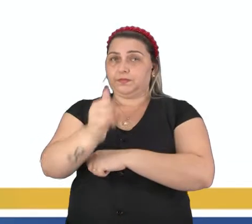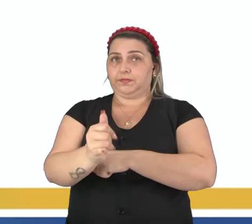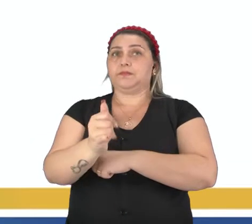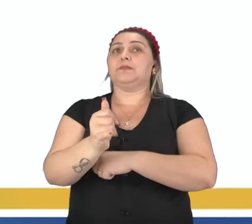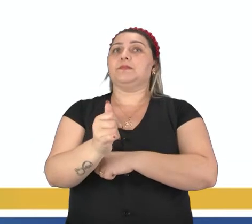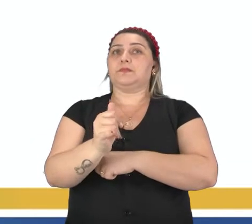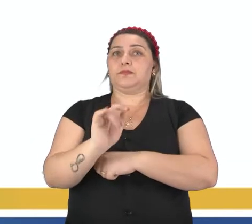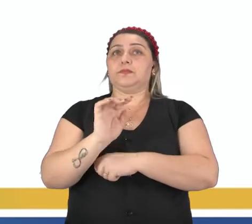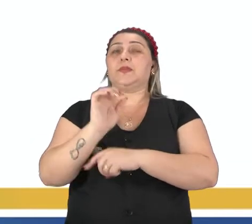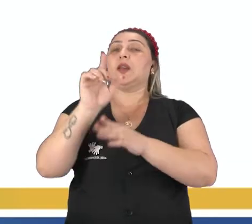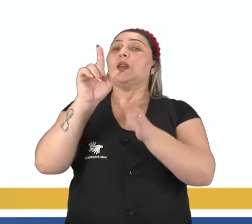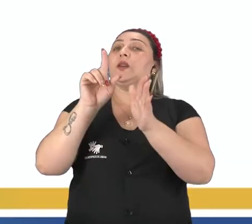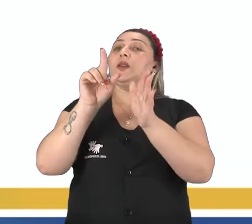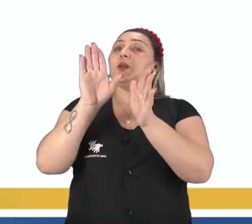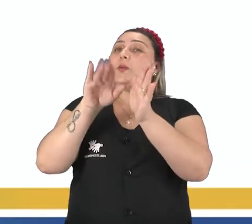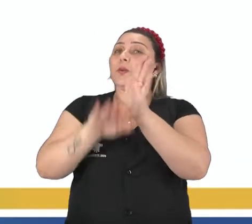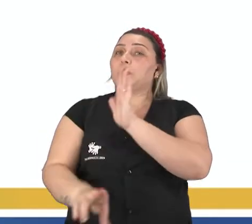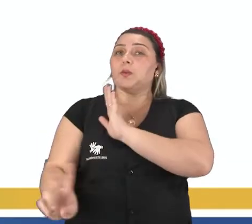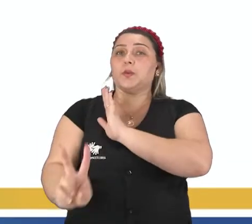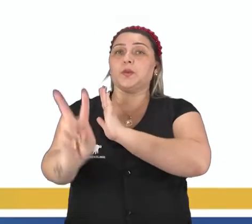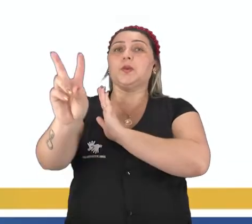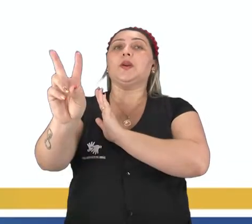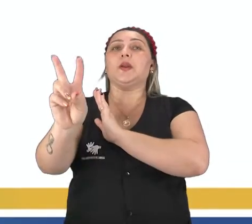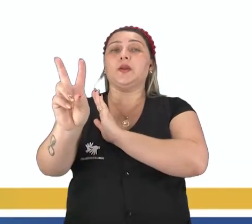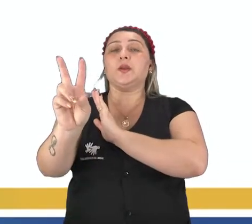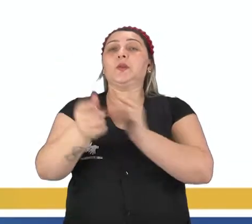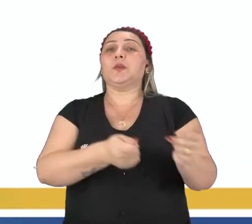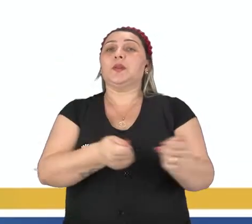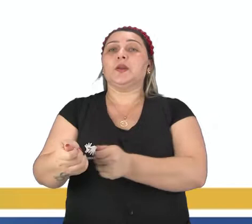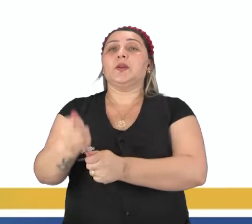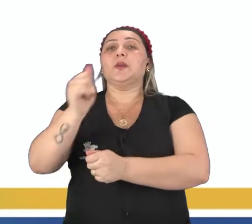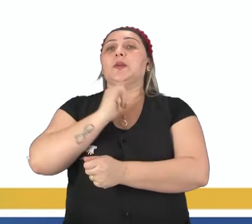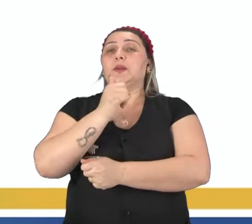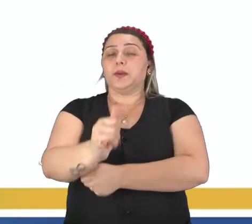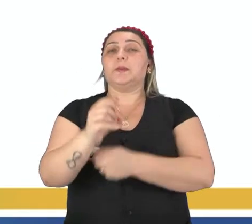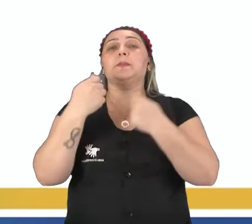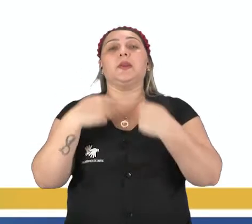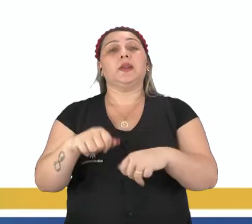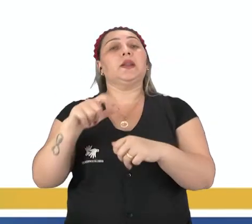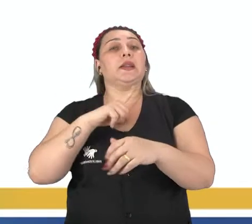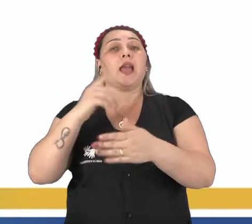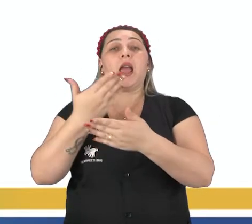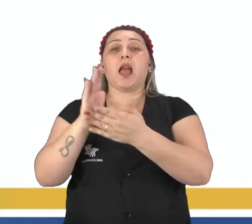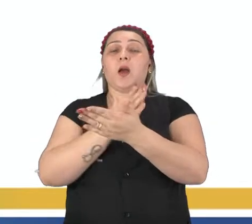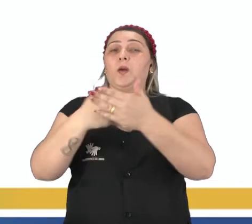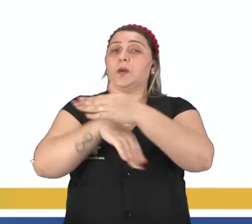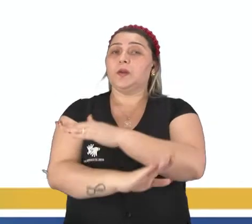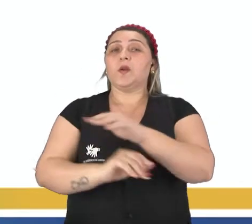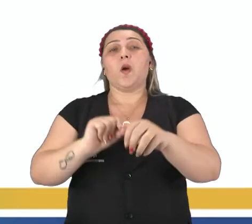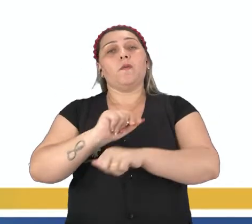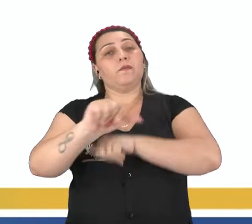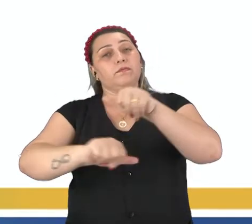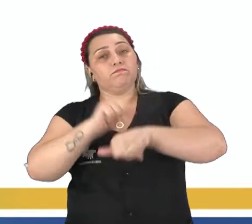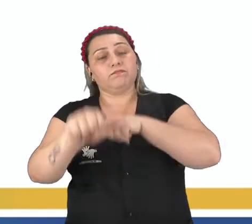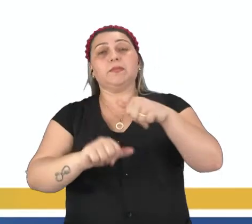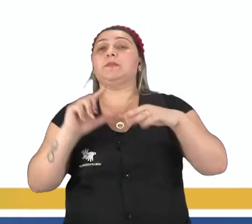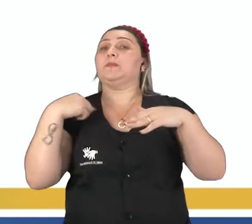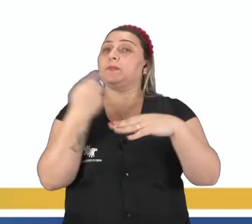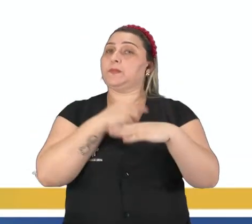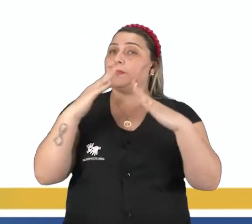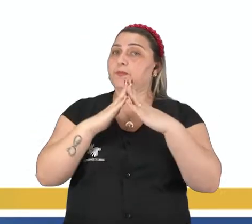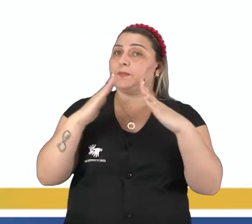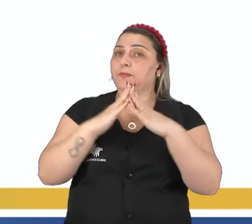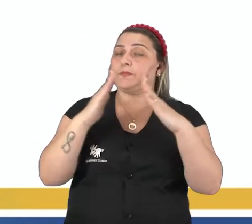e, consequentemente, diminuir o valor mensal da conta de energia, devemos adotar alguns hábitos ou fazer mudanças em nossa